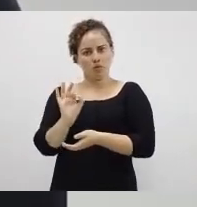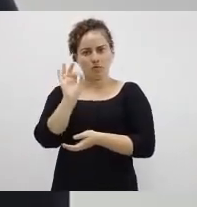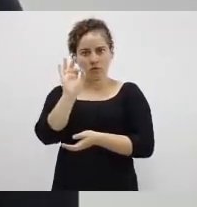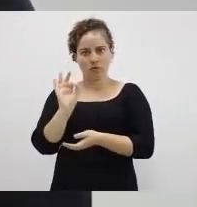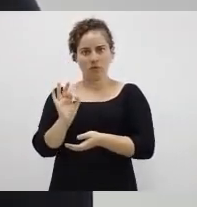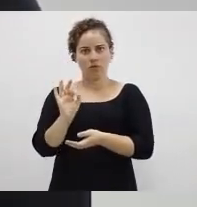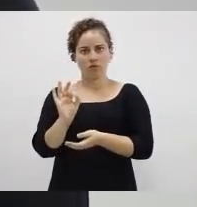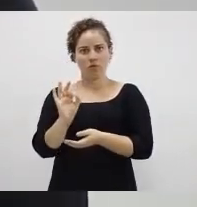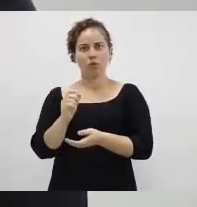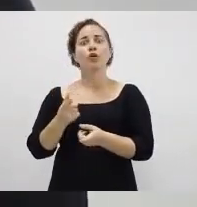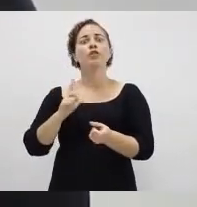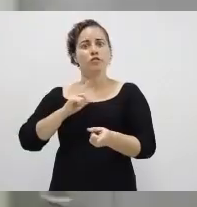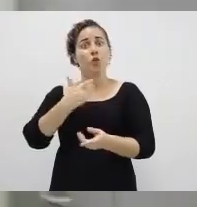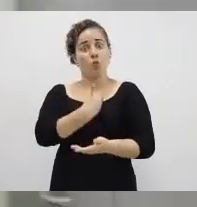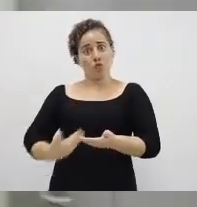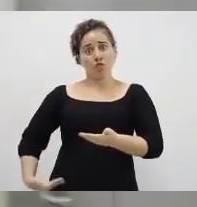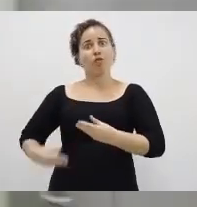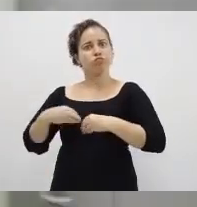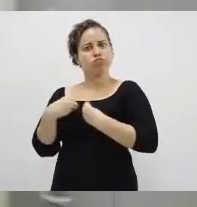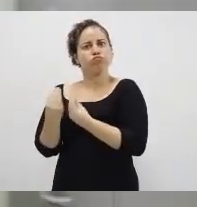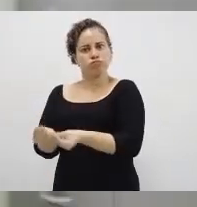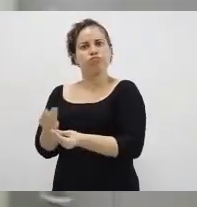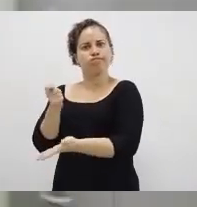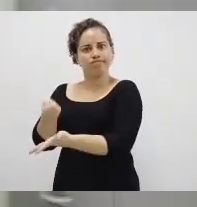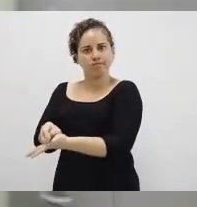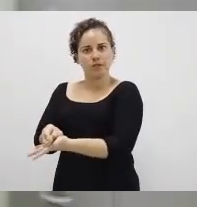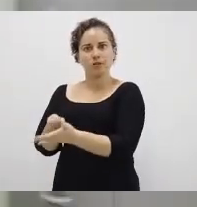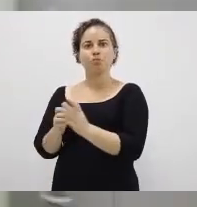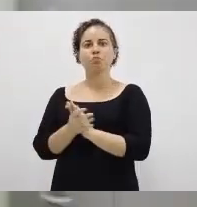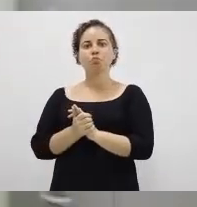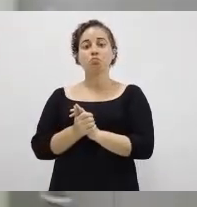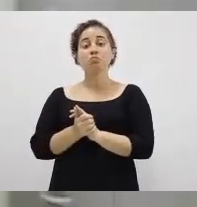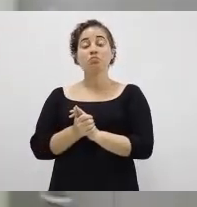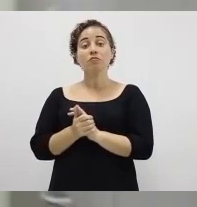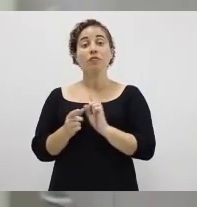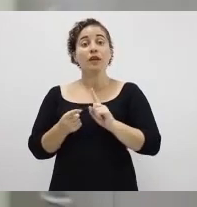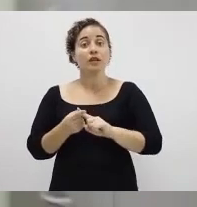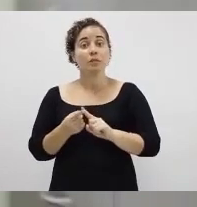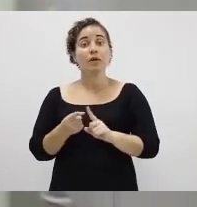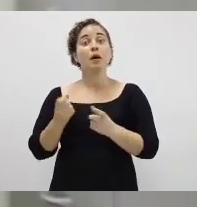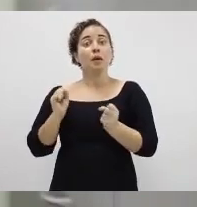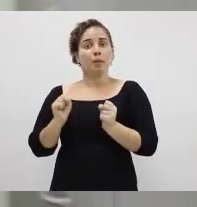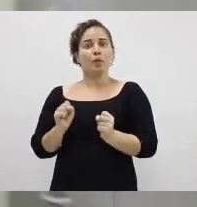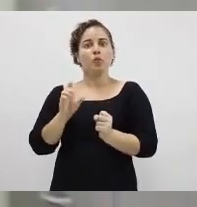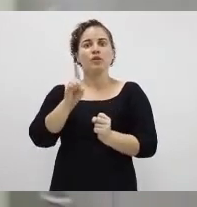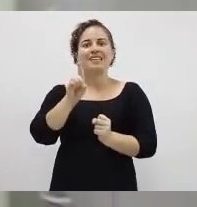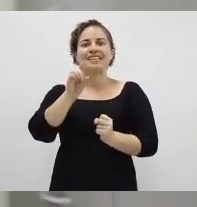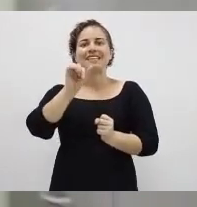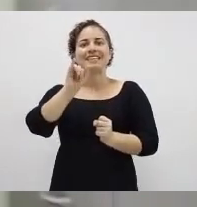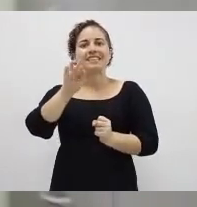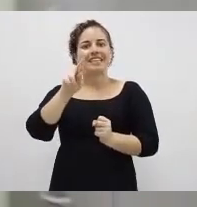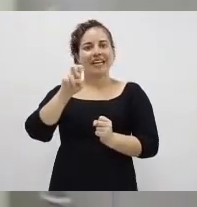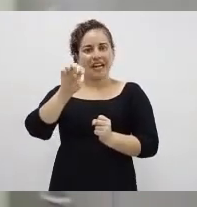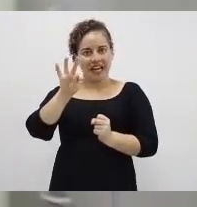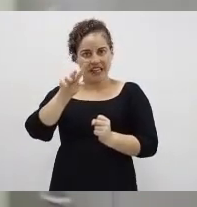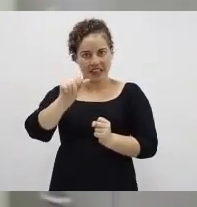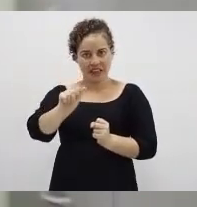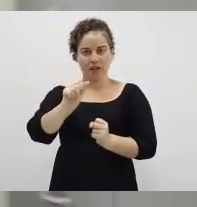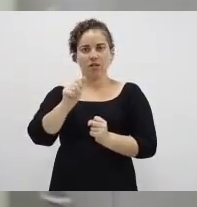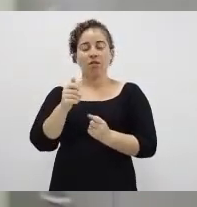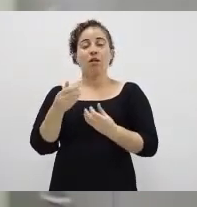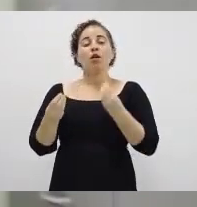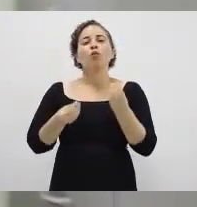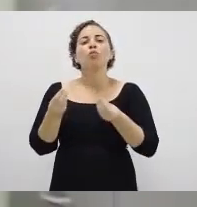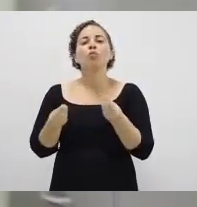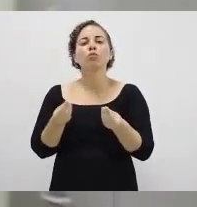daquele preço para o governo. Os impostos também podem ser cobrados de forma direta. Como assim? Os impostos podem